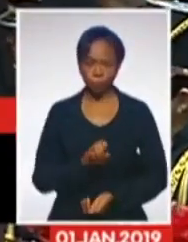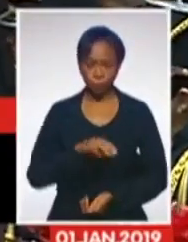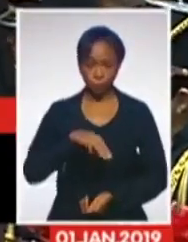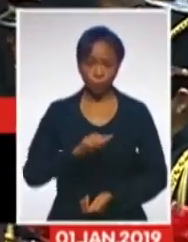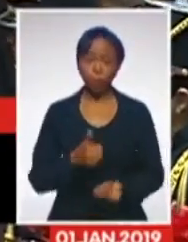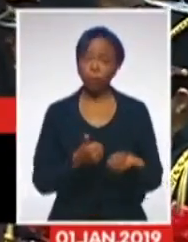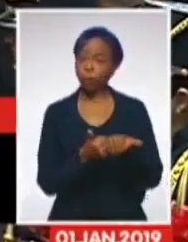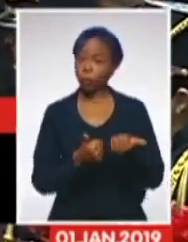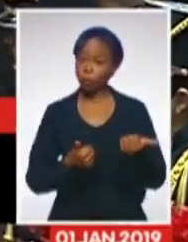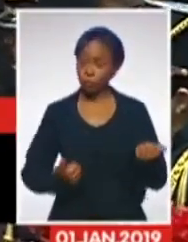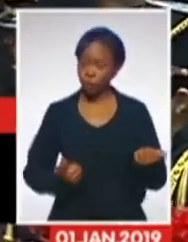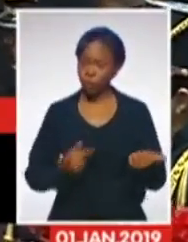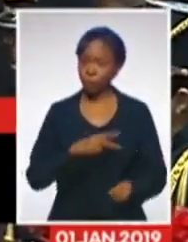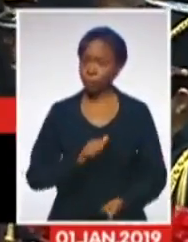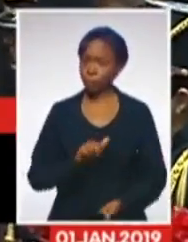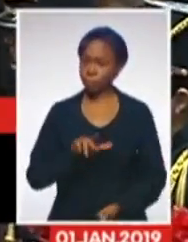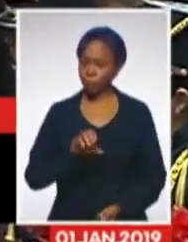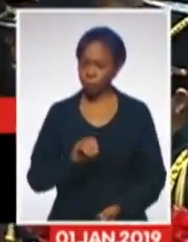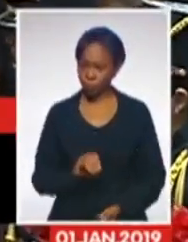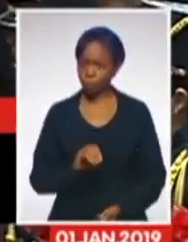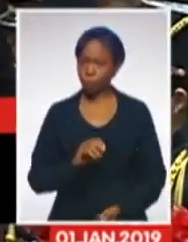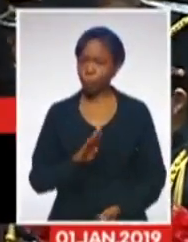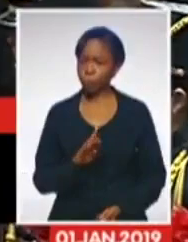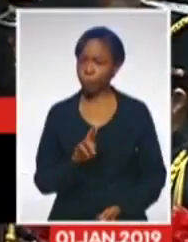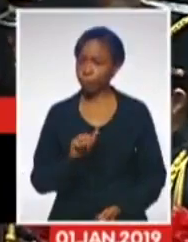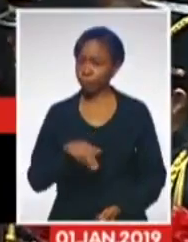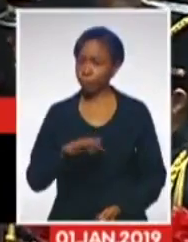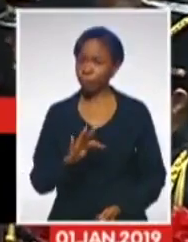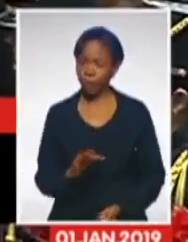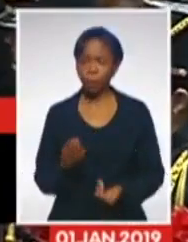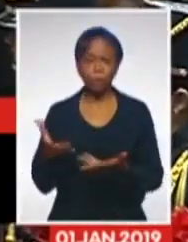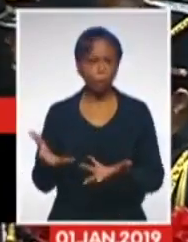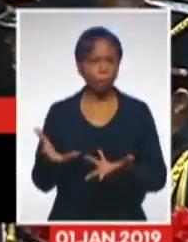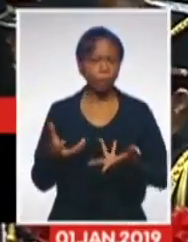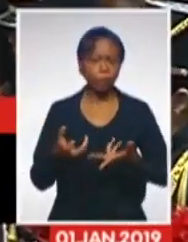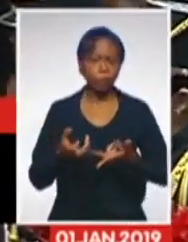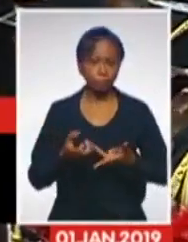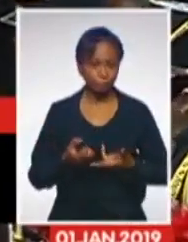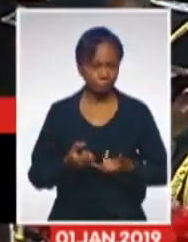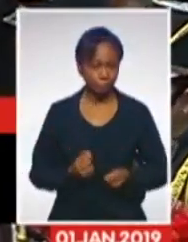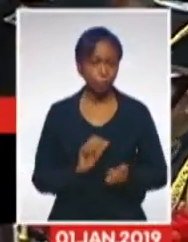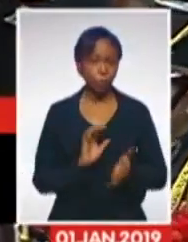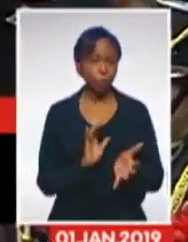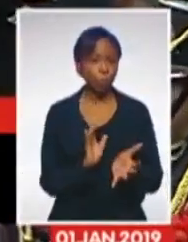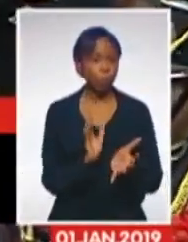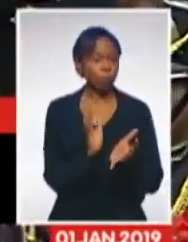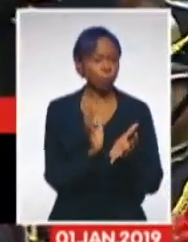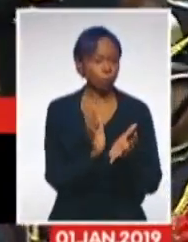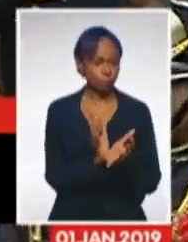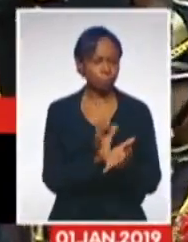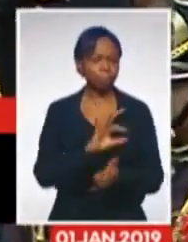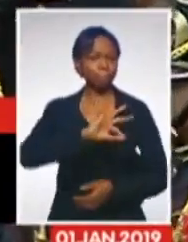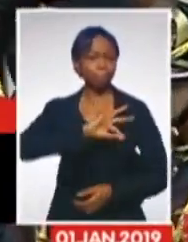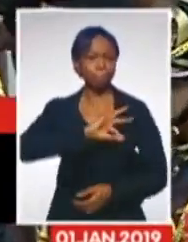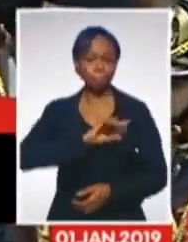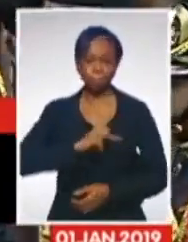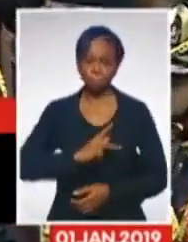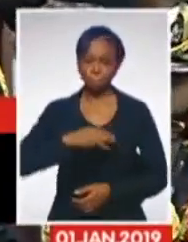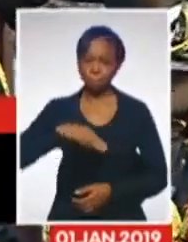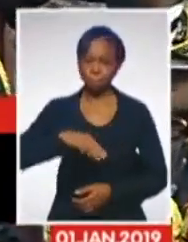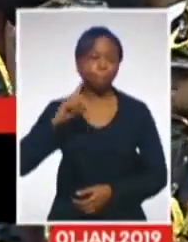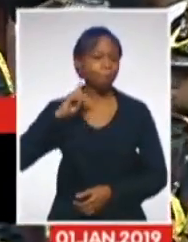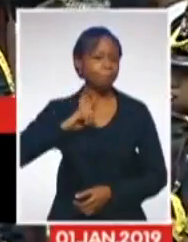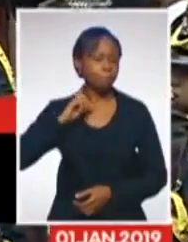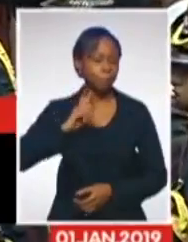Eduardo Rocha Brandt, serão recebidos neste plenário por uma ala de cadetes da Polícia Militar de Minas Gerais.